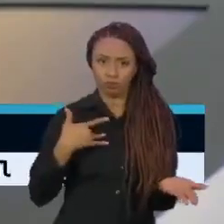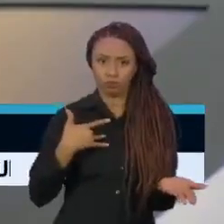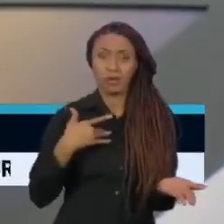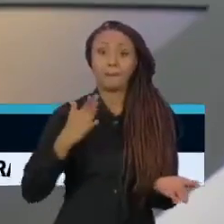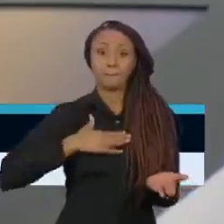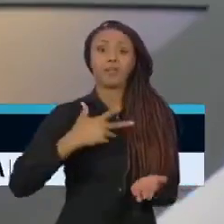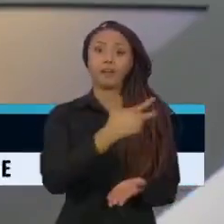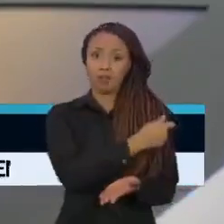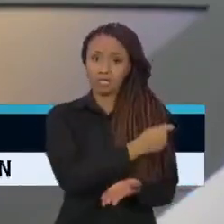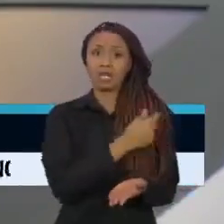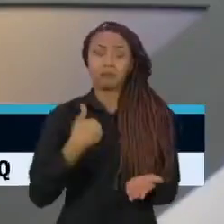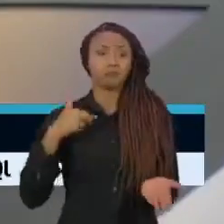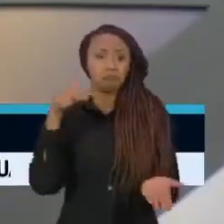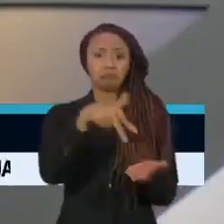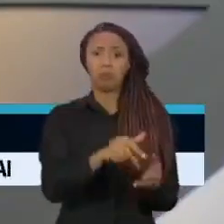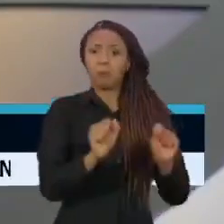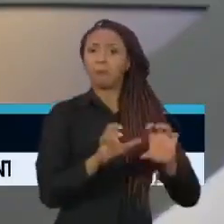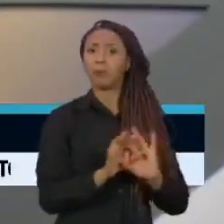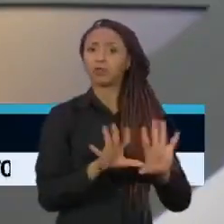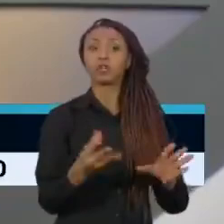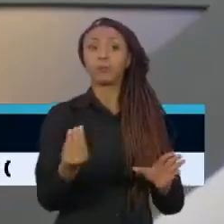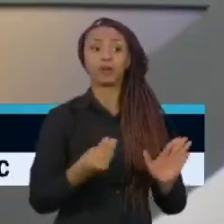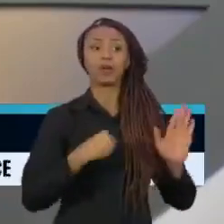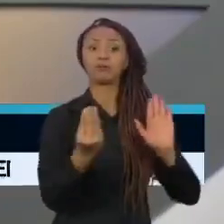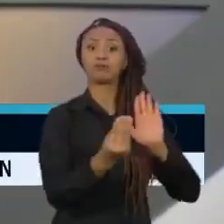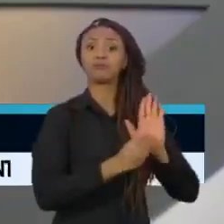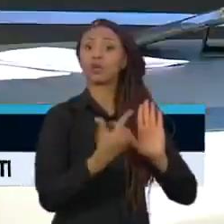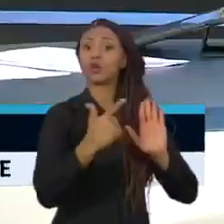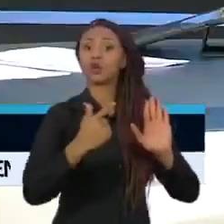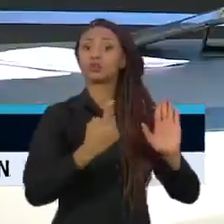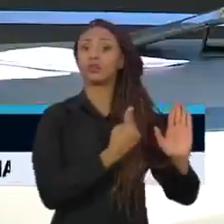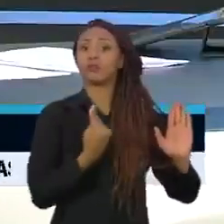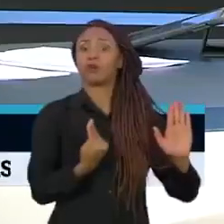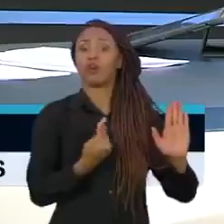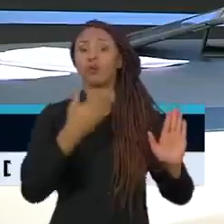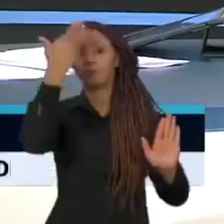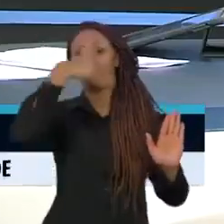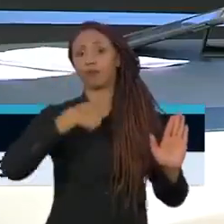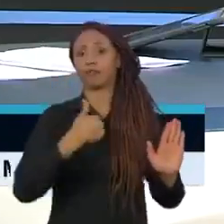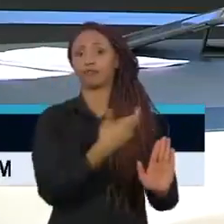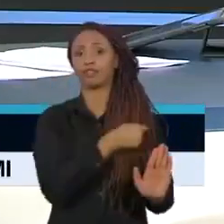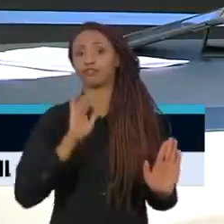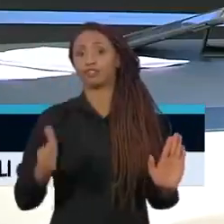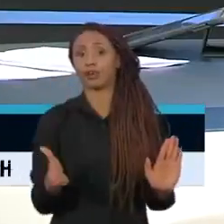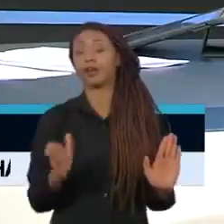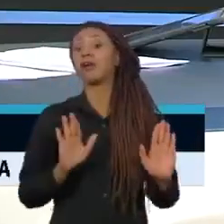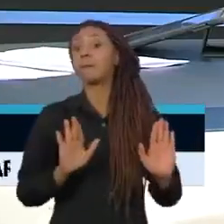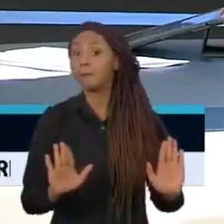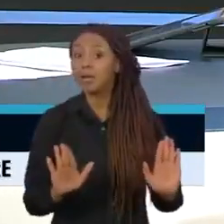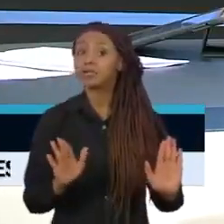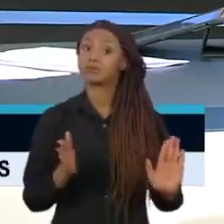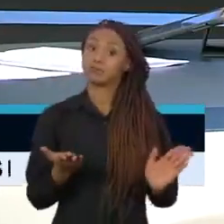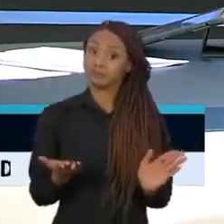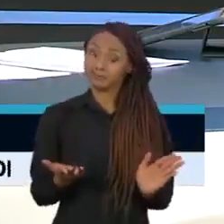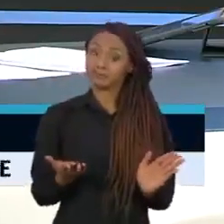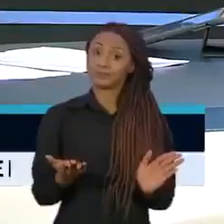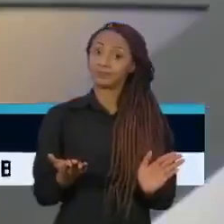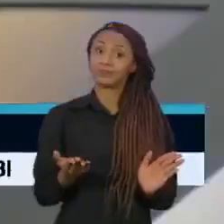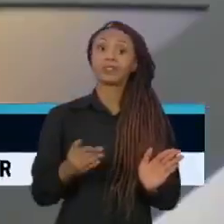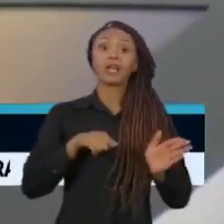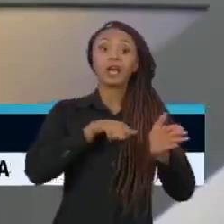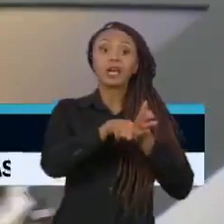eu em teoria eu posso porque eu não construo lá que eu já tomei a minha vacina agora eu deixo te dar uma resposta